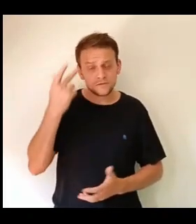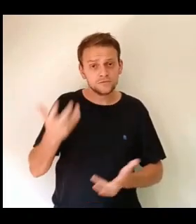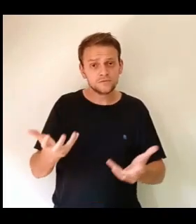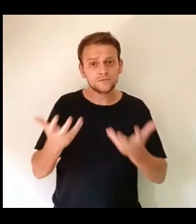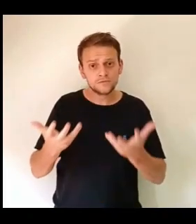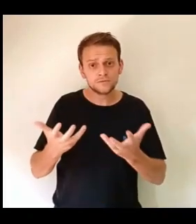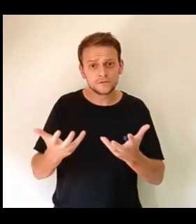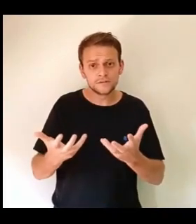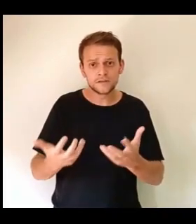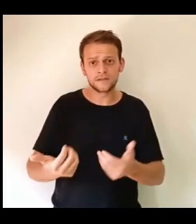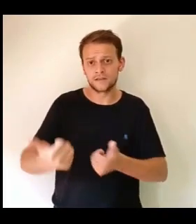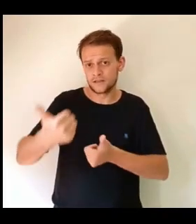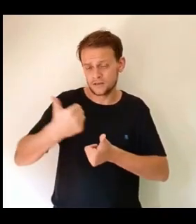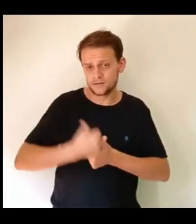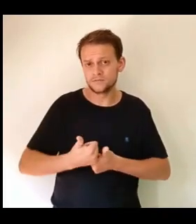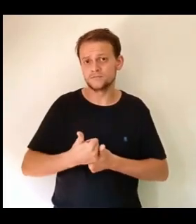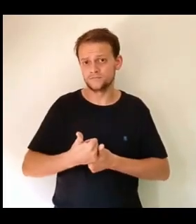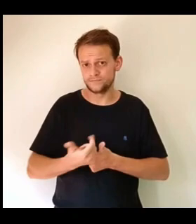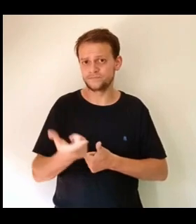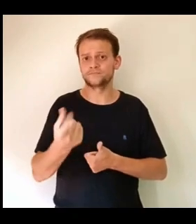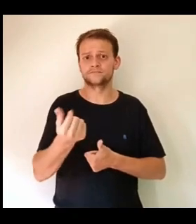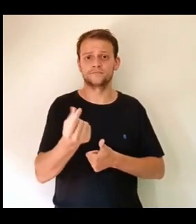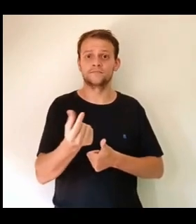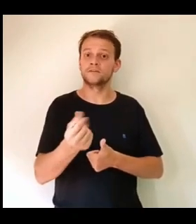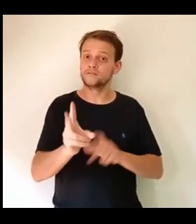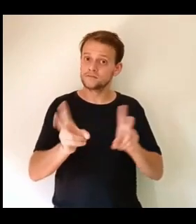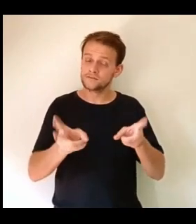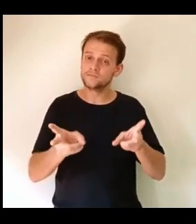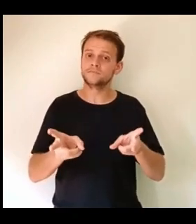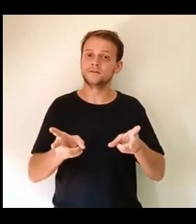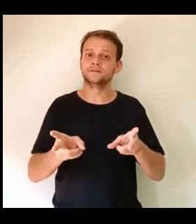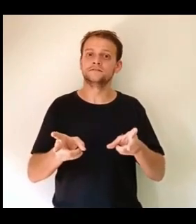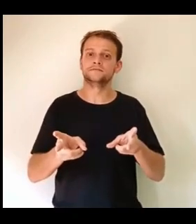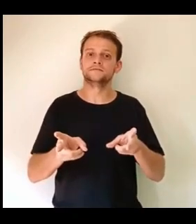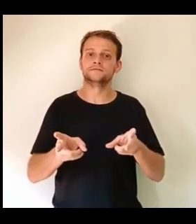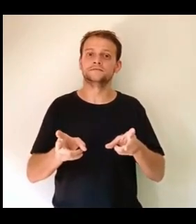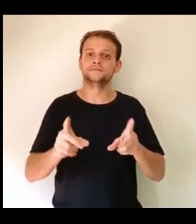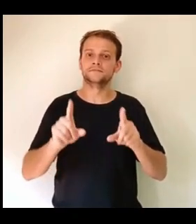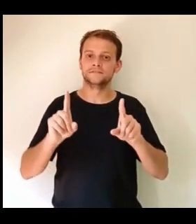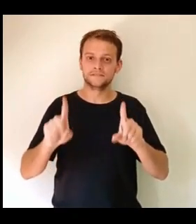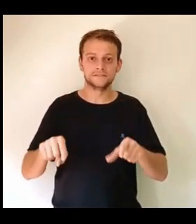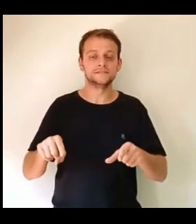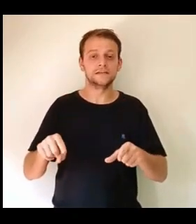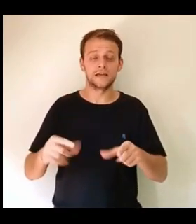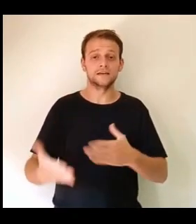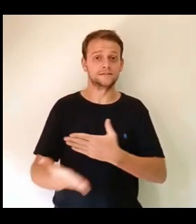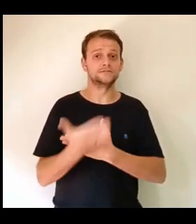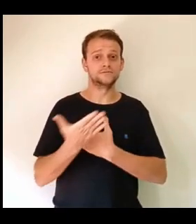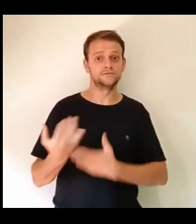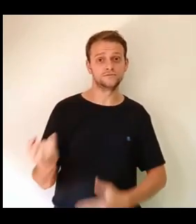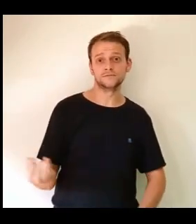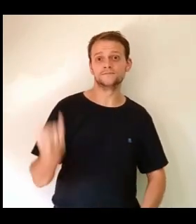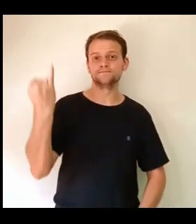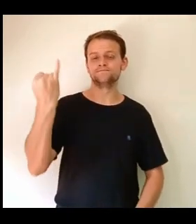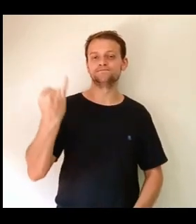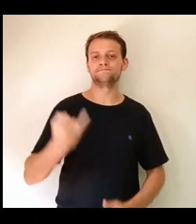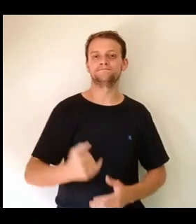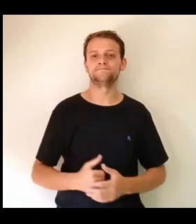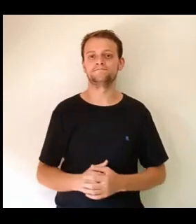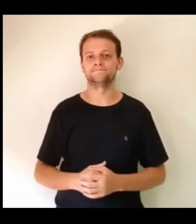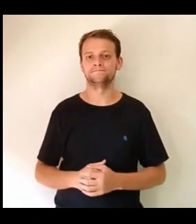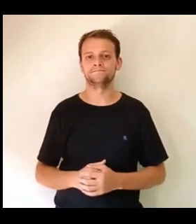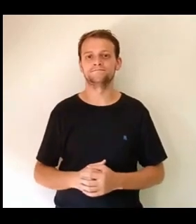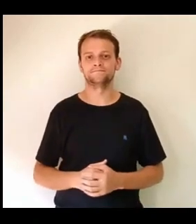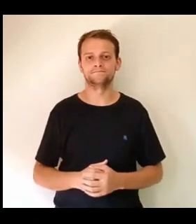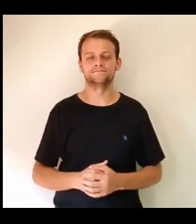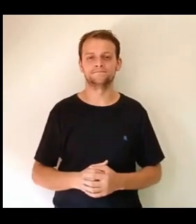Se alguém quiser contribuir, né, financeiramente mesmo, sim. É uma ajuda